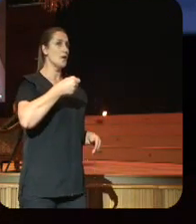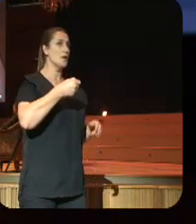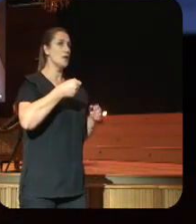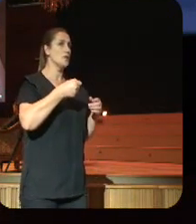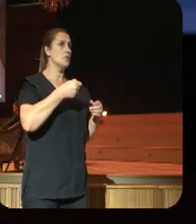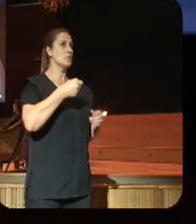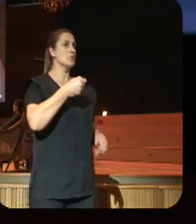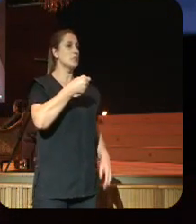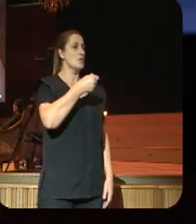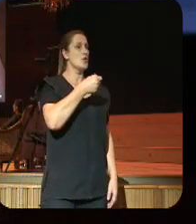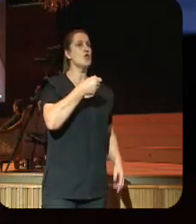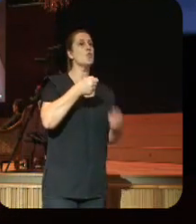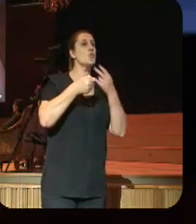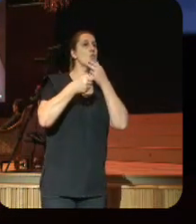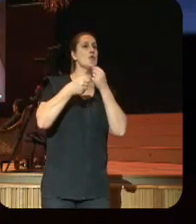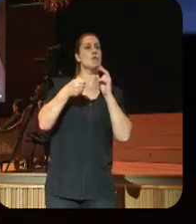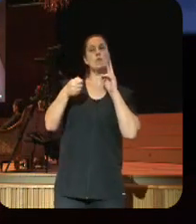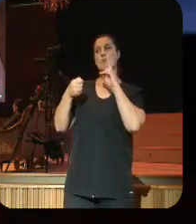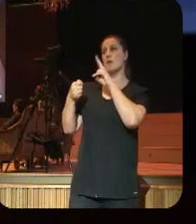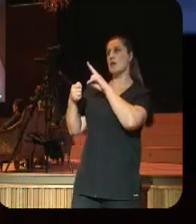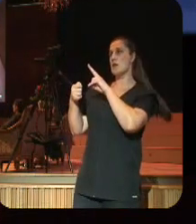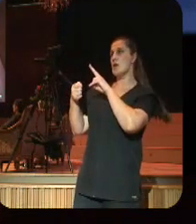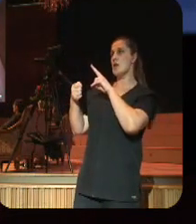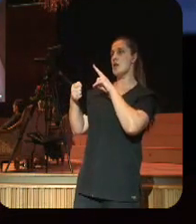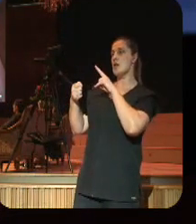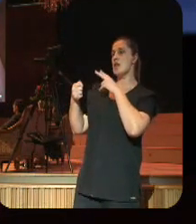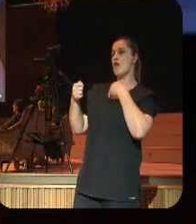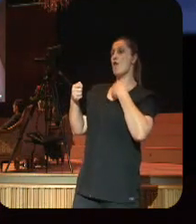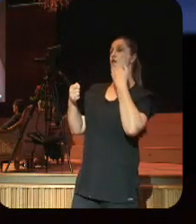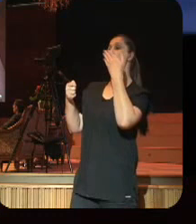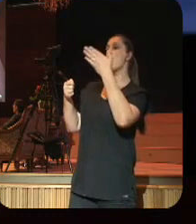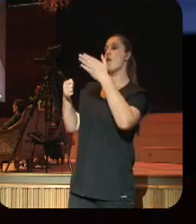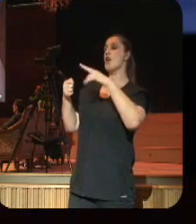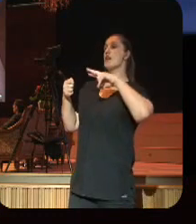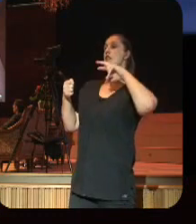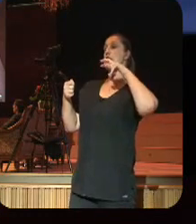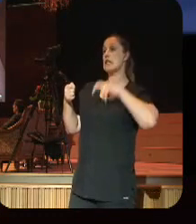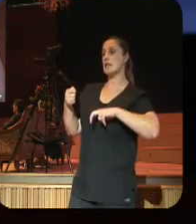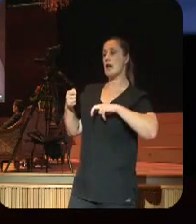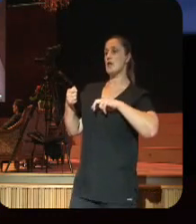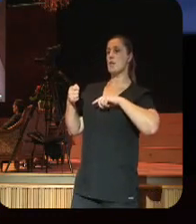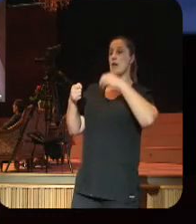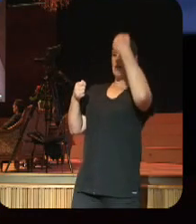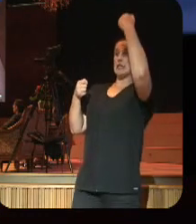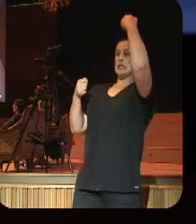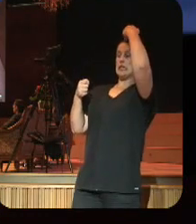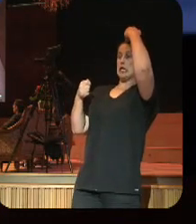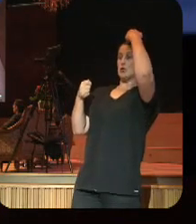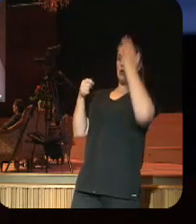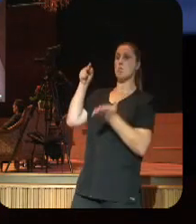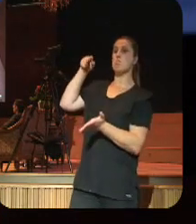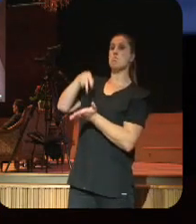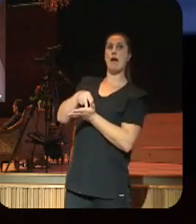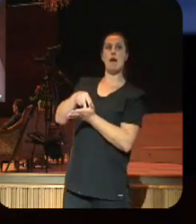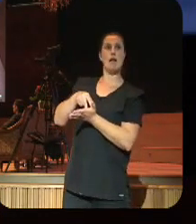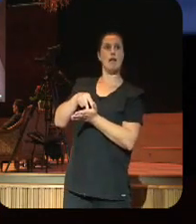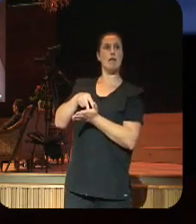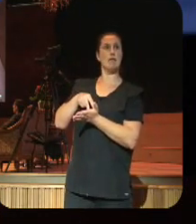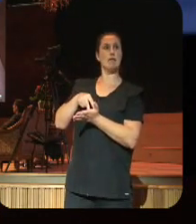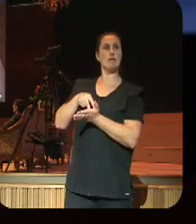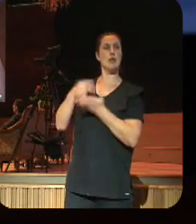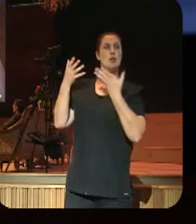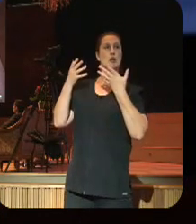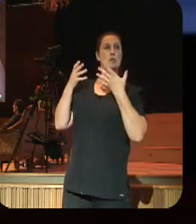garoto, ele olha para o pai e diz assim, por fora eu estou sentado, por dentro eu estou de pé.